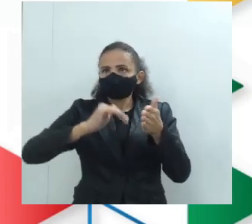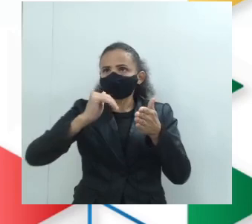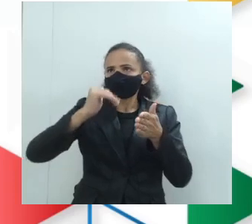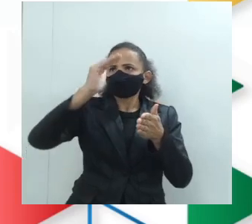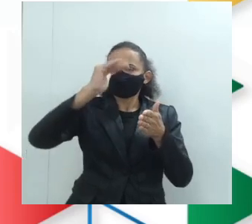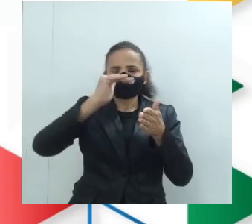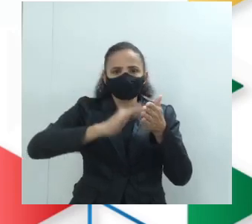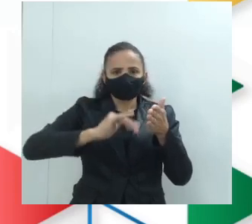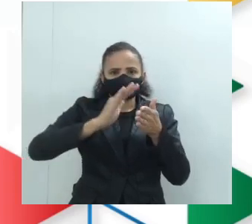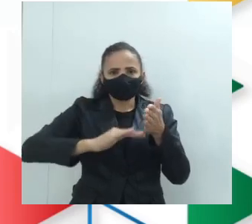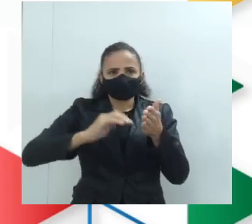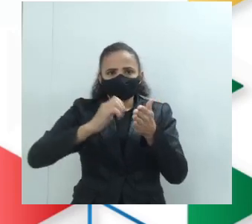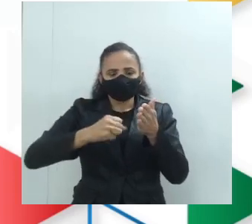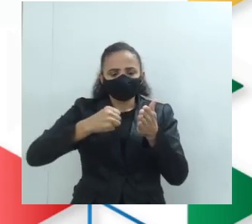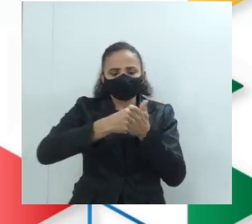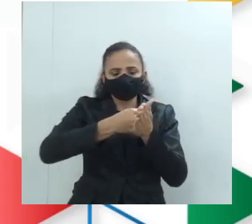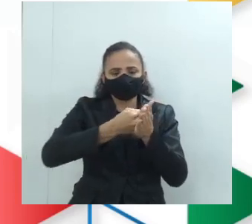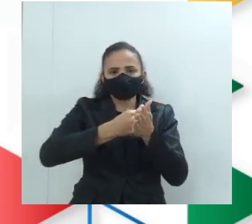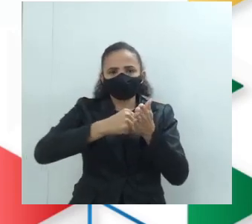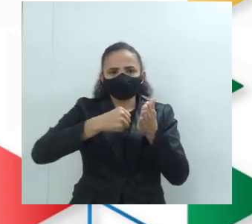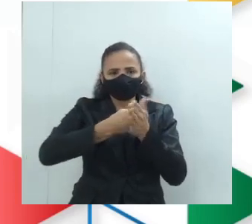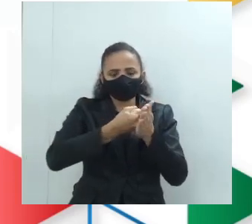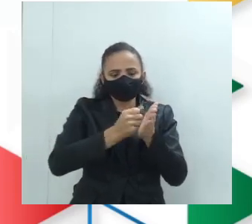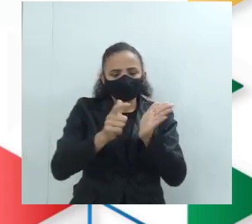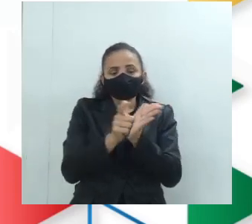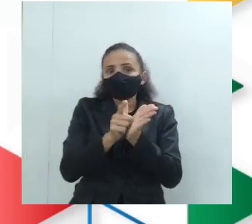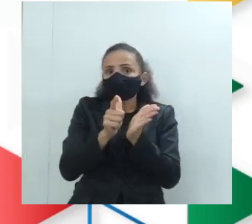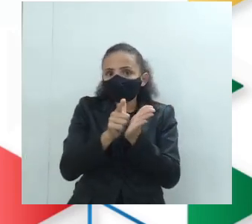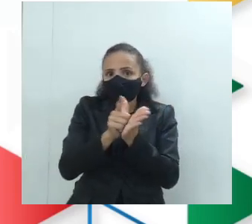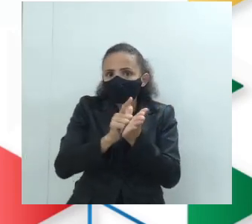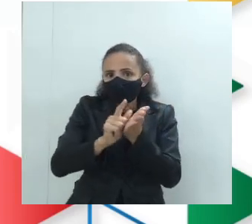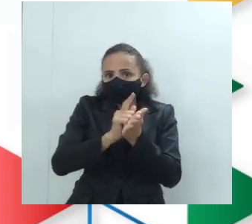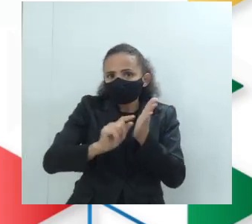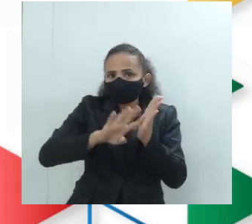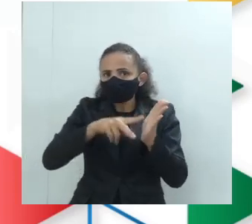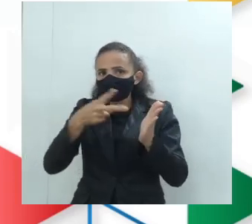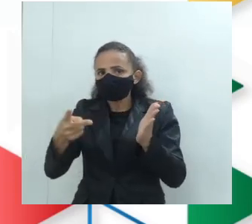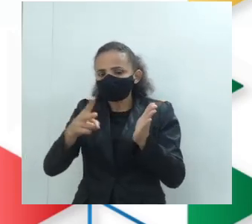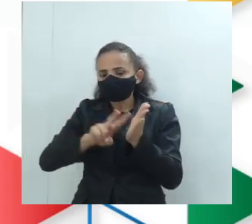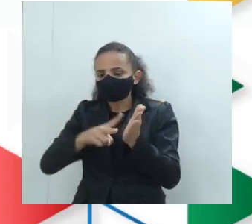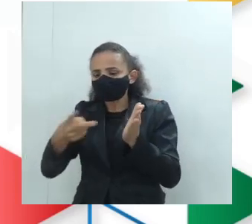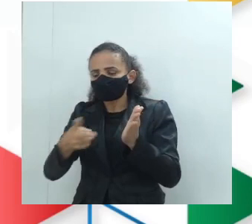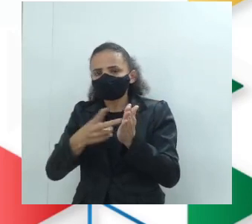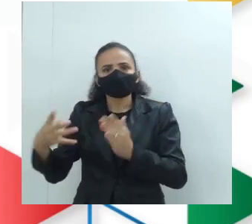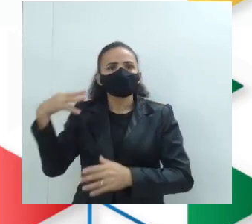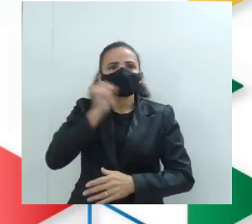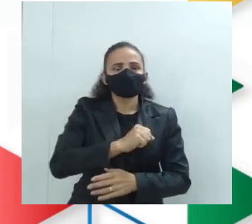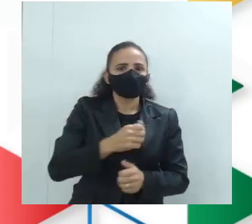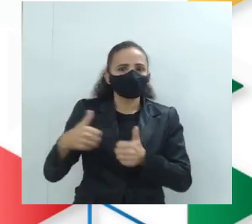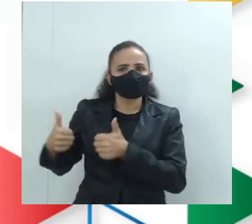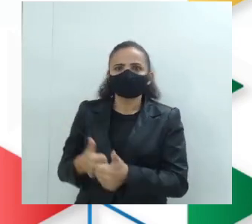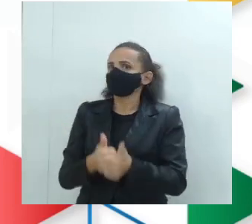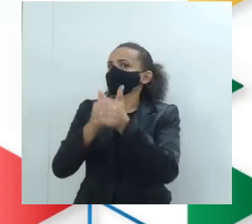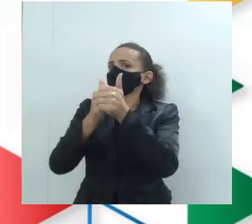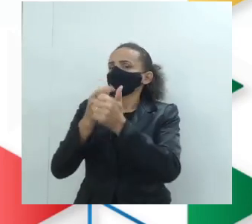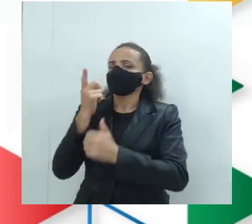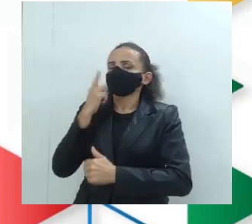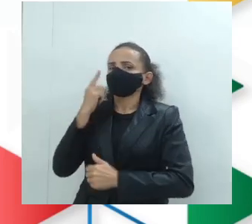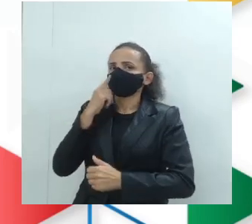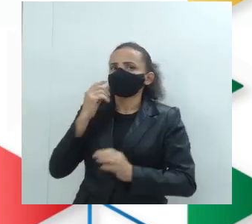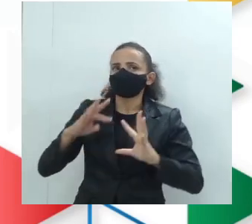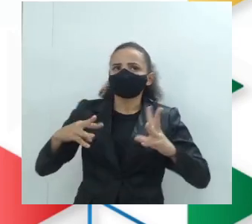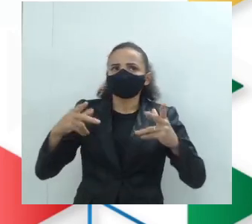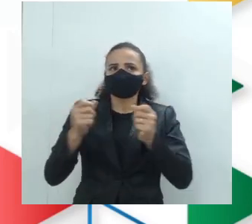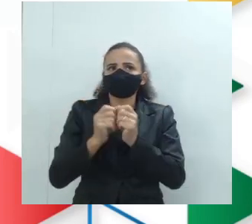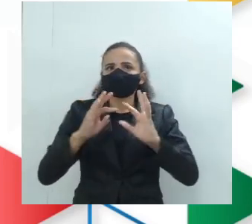fim, pressiona a madeira no papel para repetir e fazer a impressão mais rápida. Segue comigo aqui a obra do